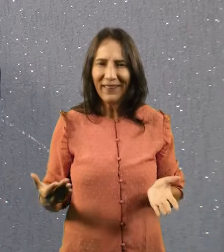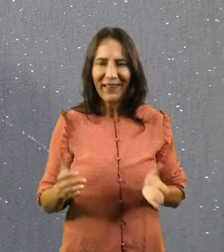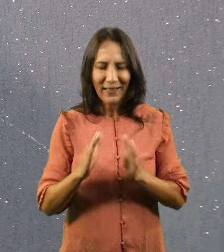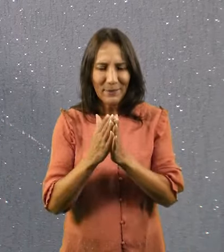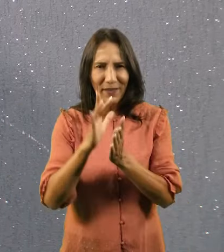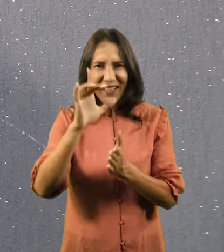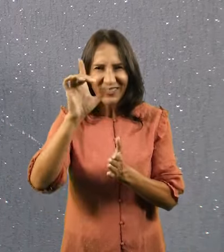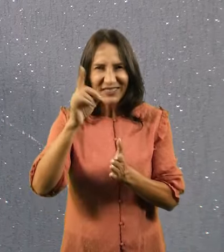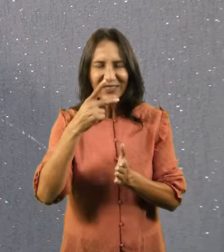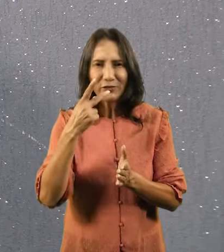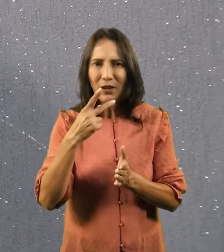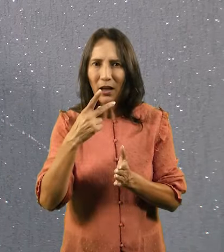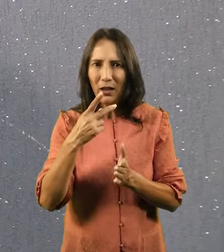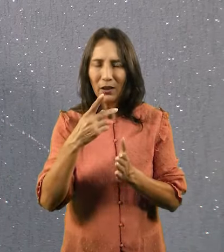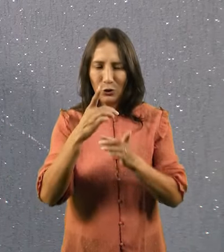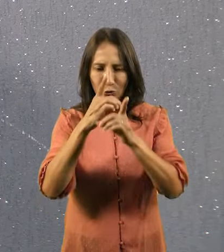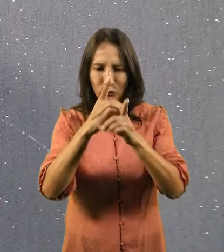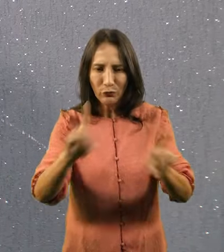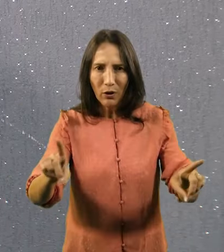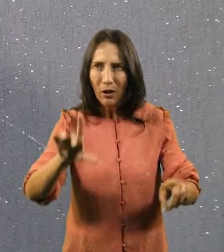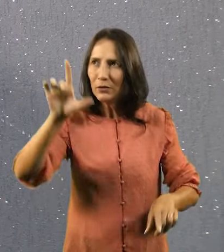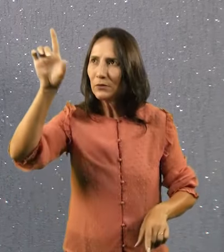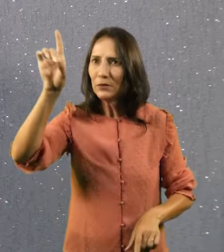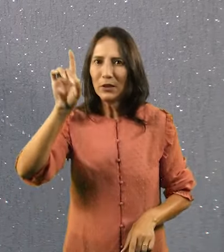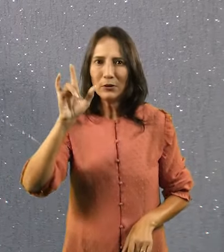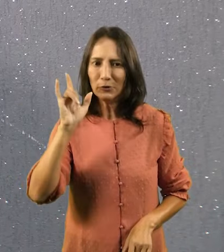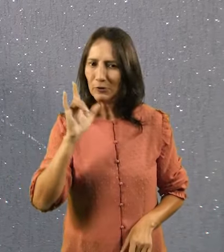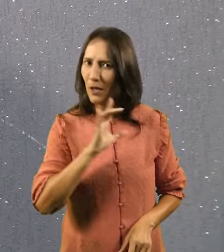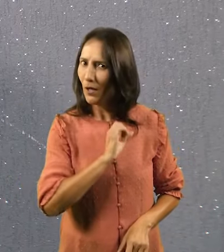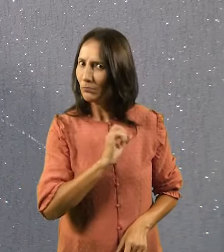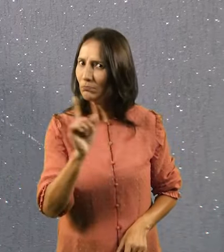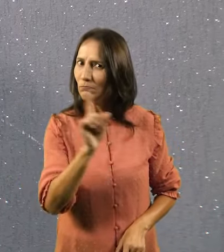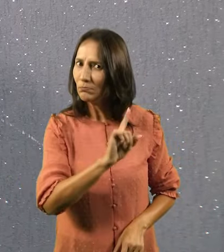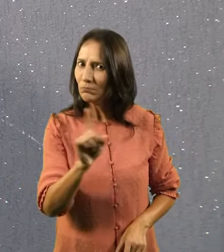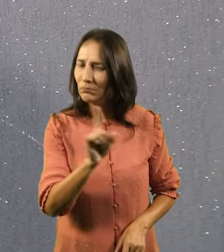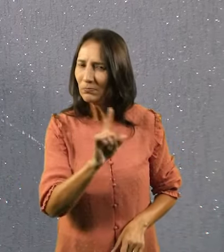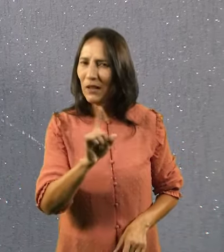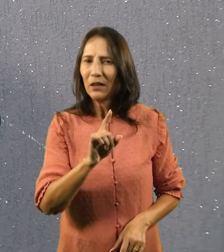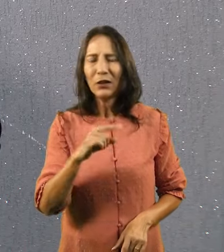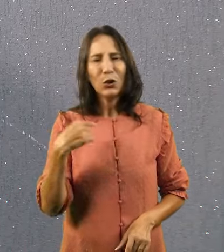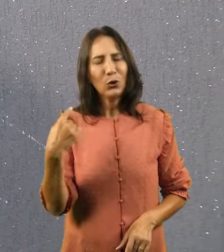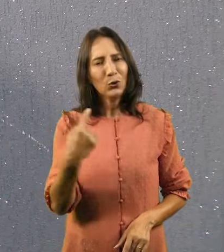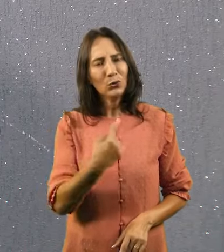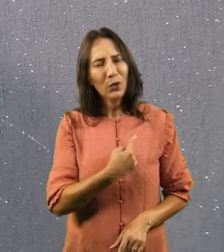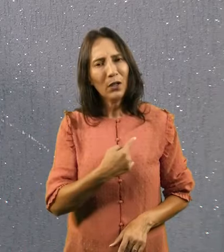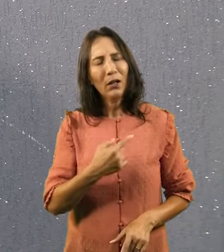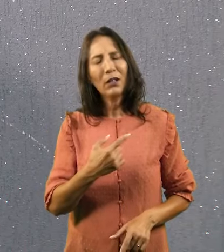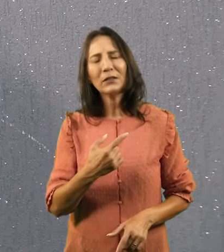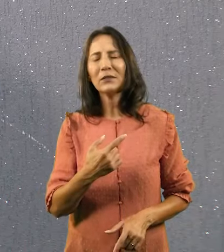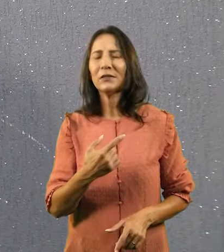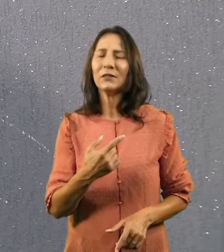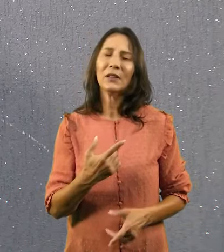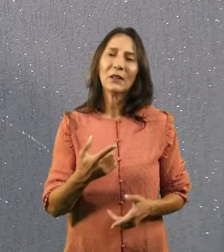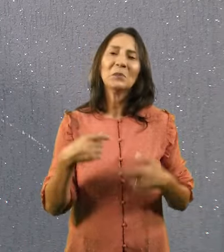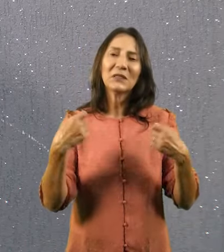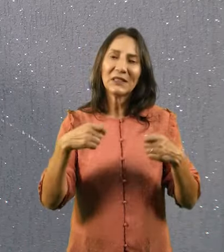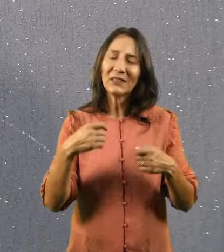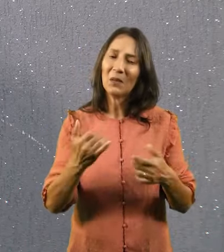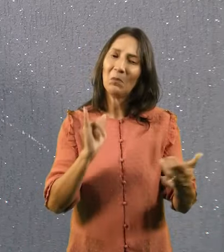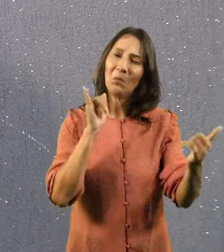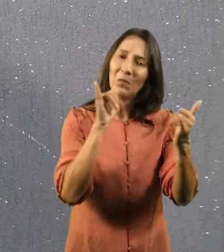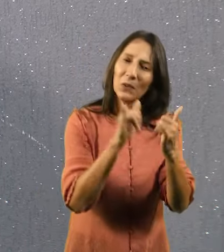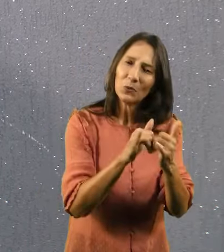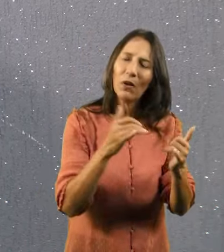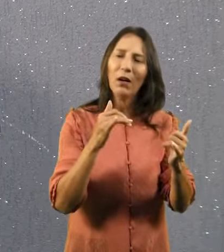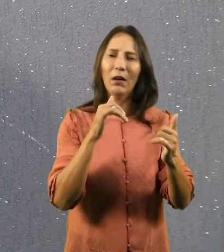Deus odeia o divórcio, Deus não quer o divórcio, Deus quer que nós nos aperfeiçoemos, Deus quer o perdão, Deus quer a